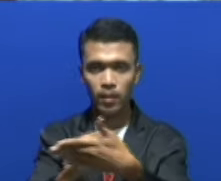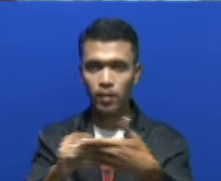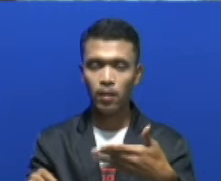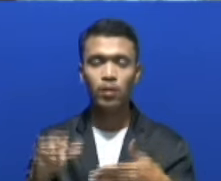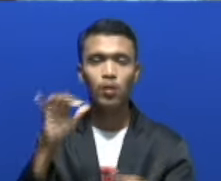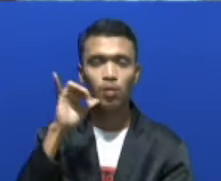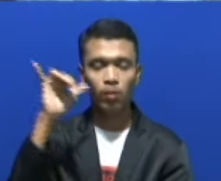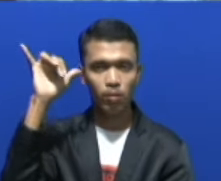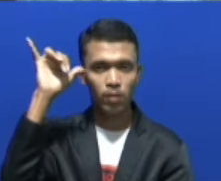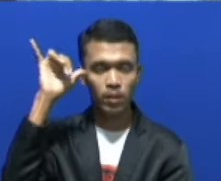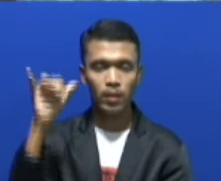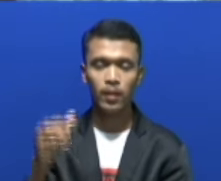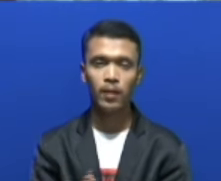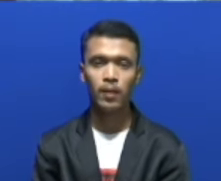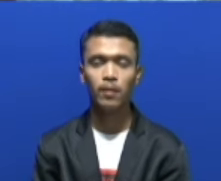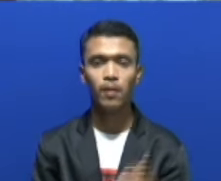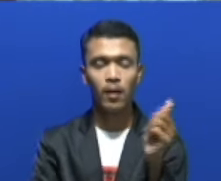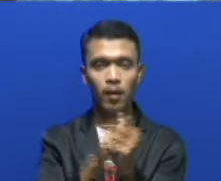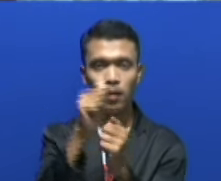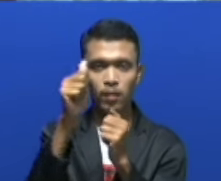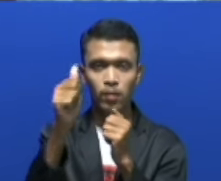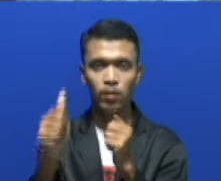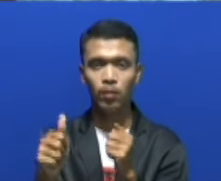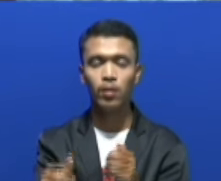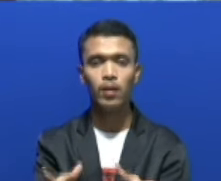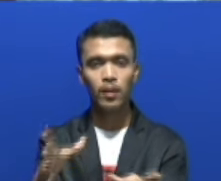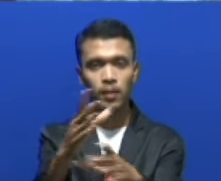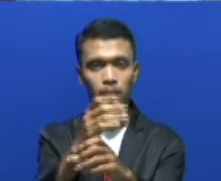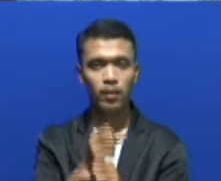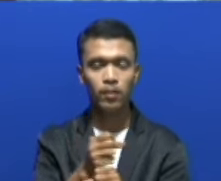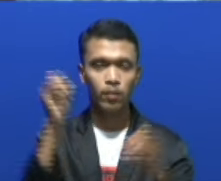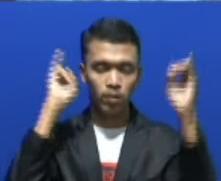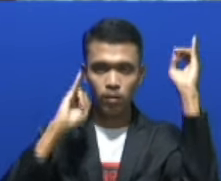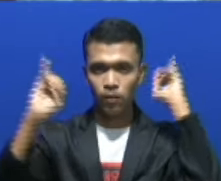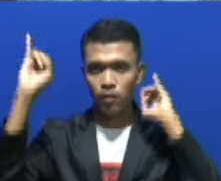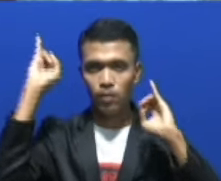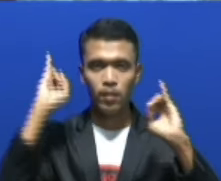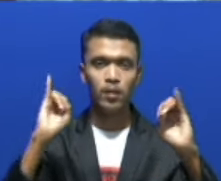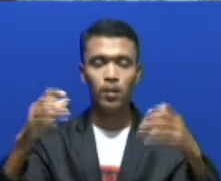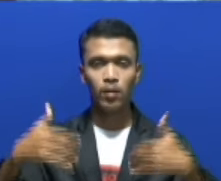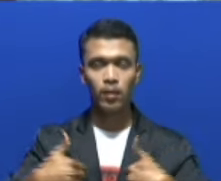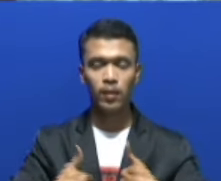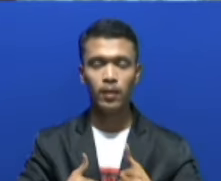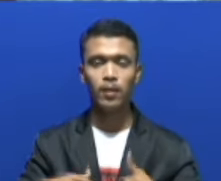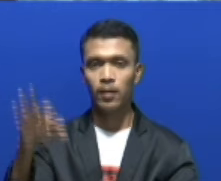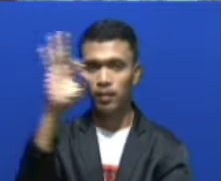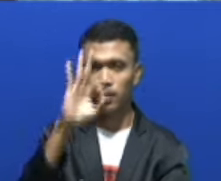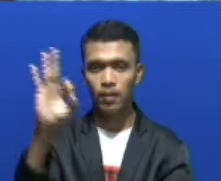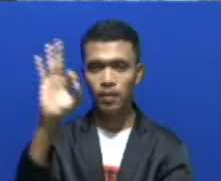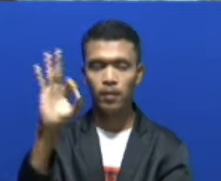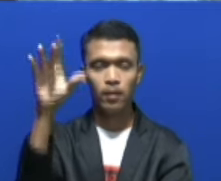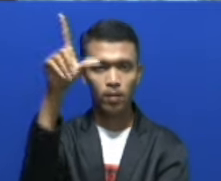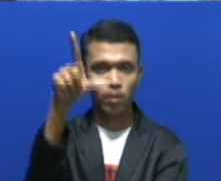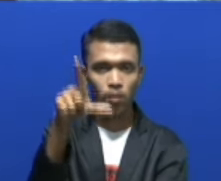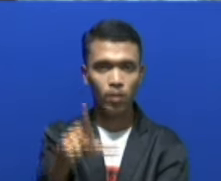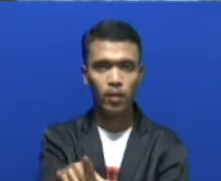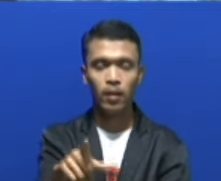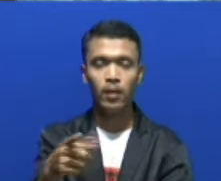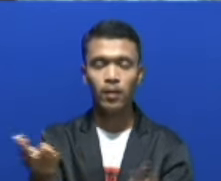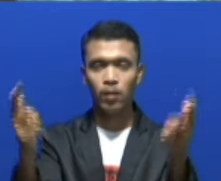Orsei que informa, que está com a informação em né, e a sexta Loraic, mais